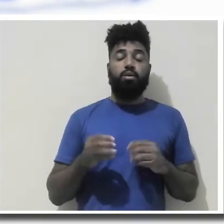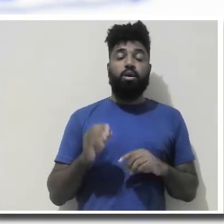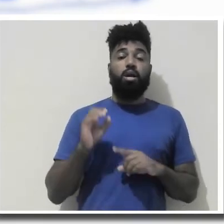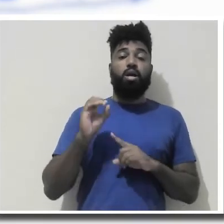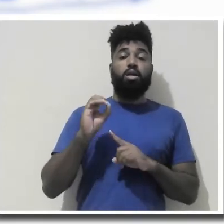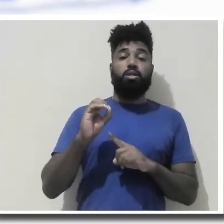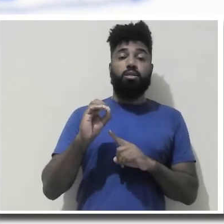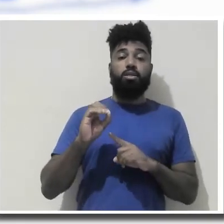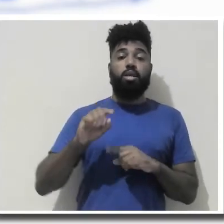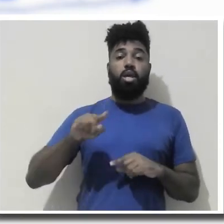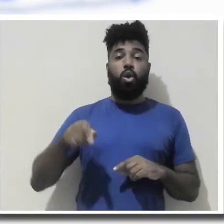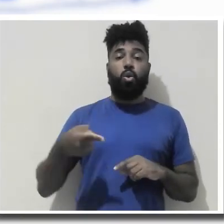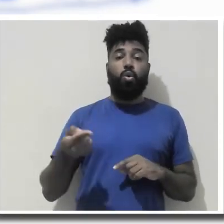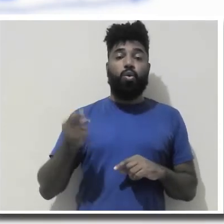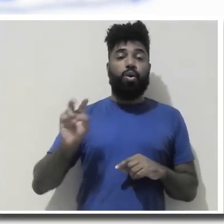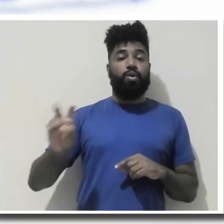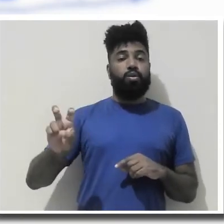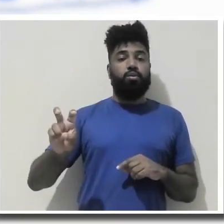o 0,5